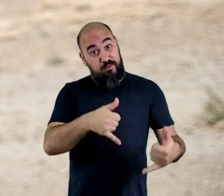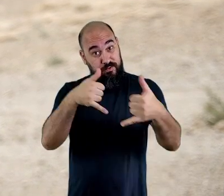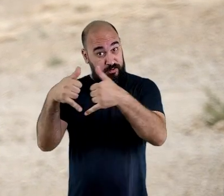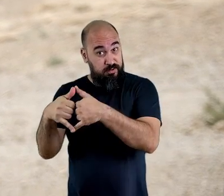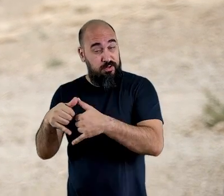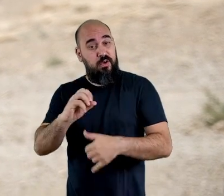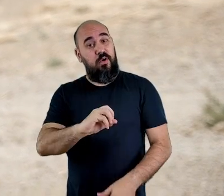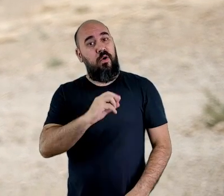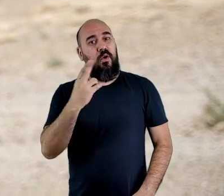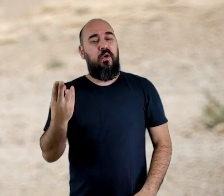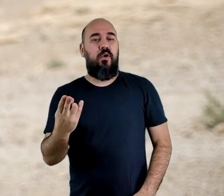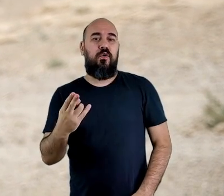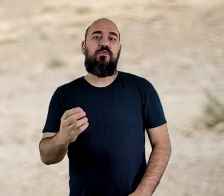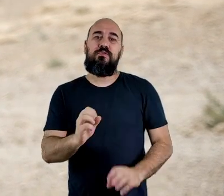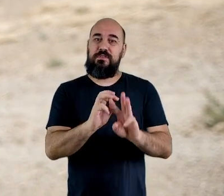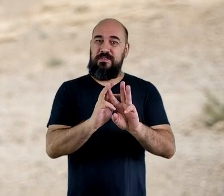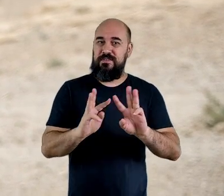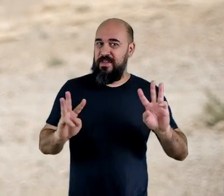0-12-2127-3121 ou pelo site